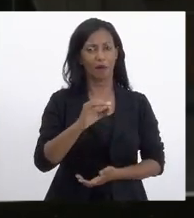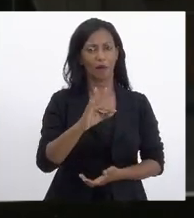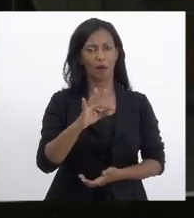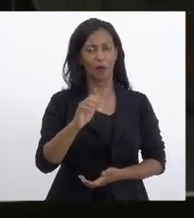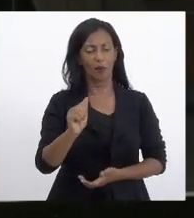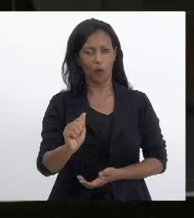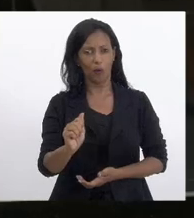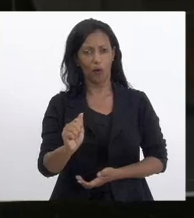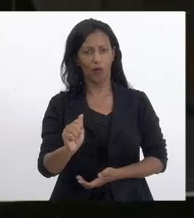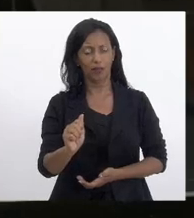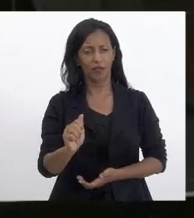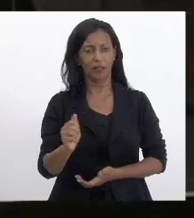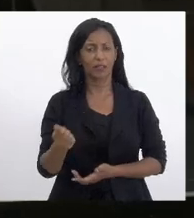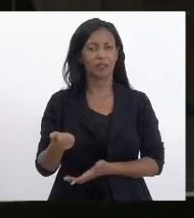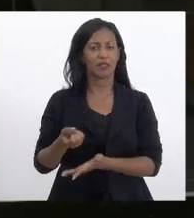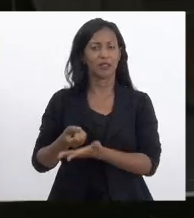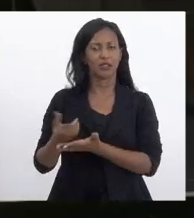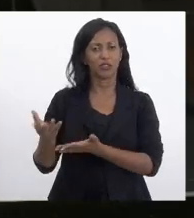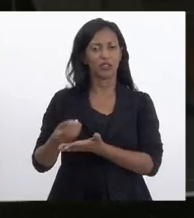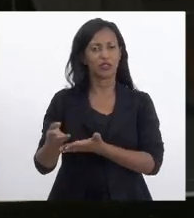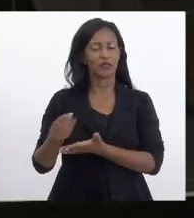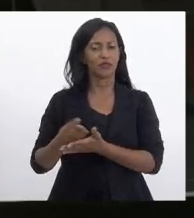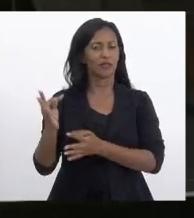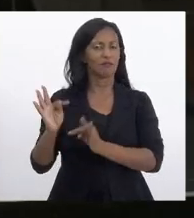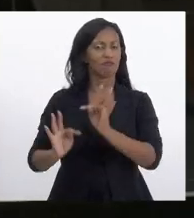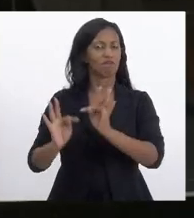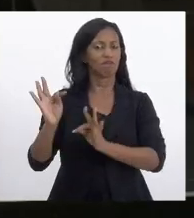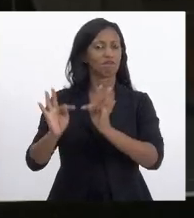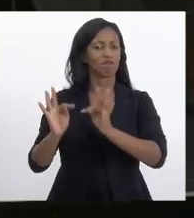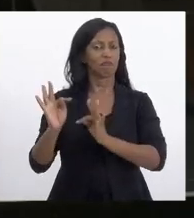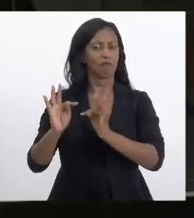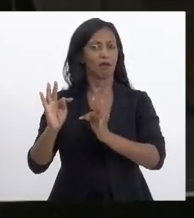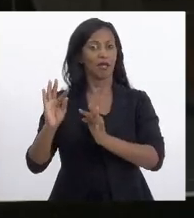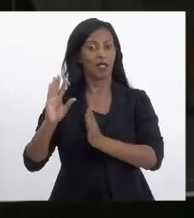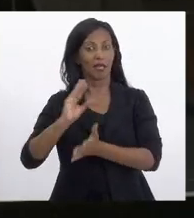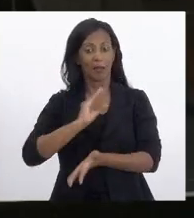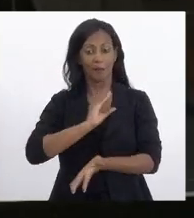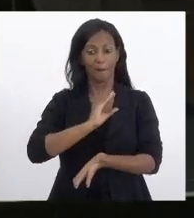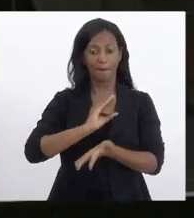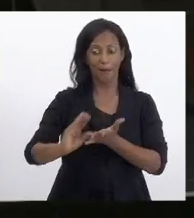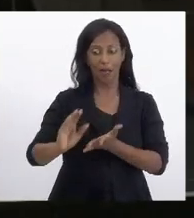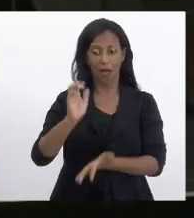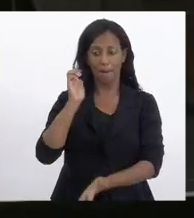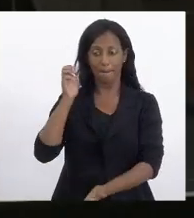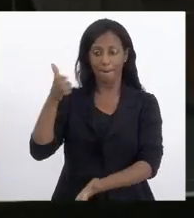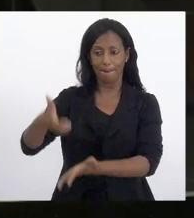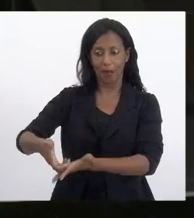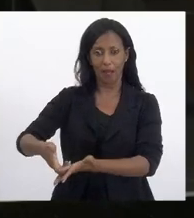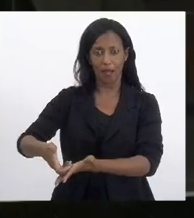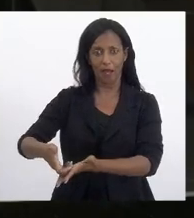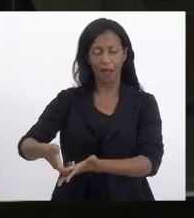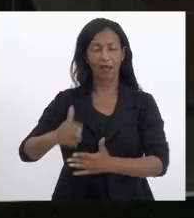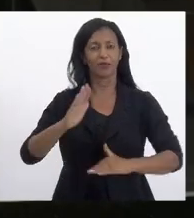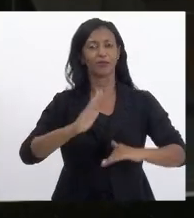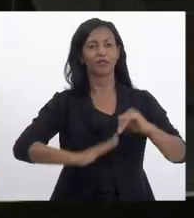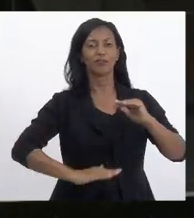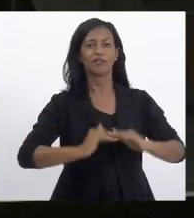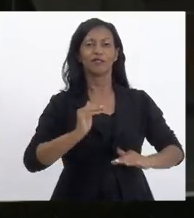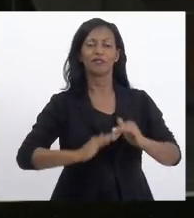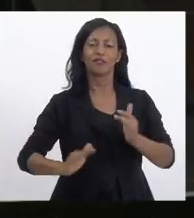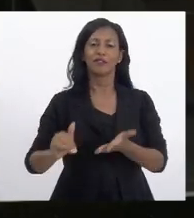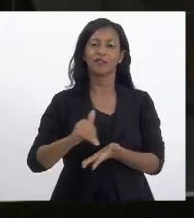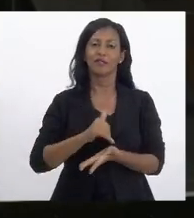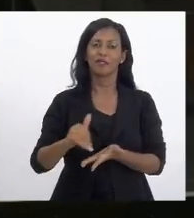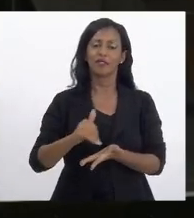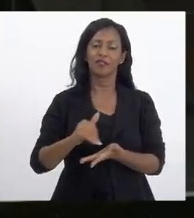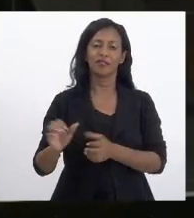da compensação das despesas tecnológicas em cota única extraordinária aos profissionais da